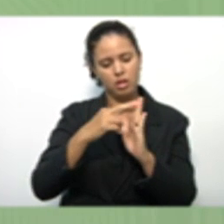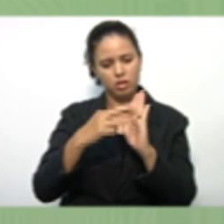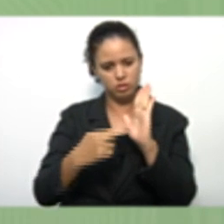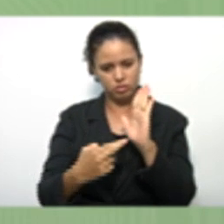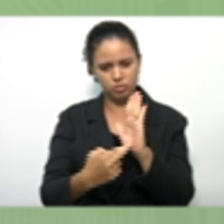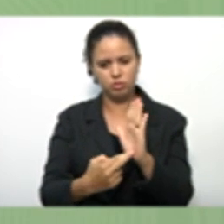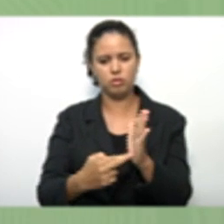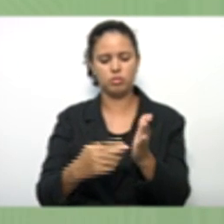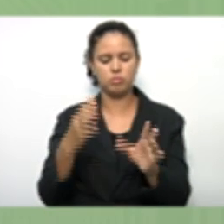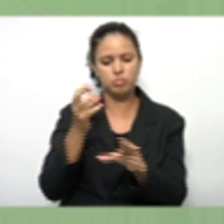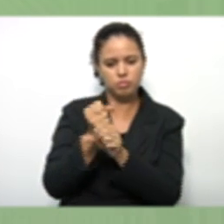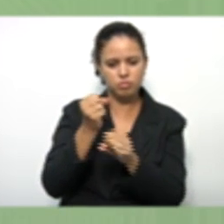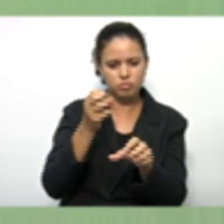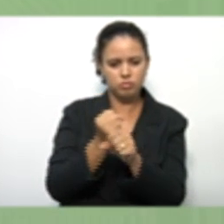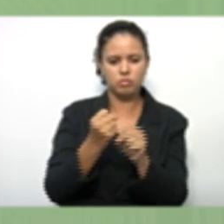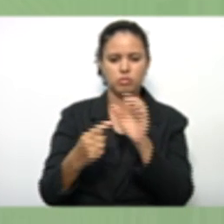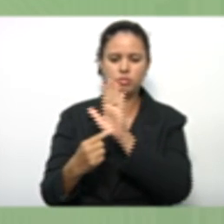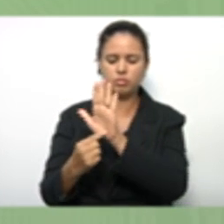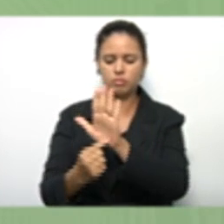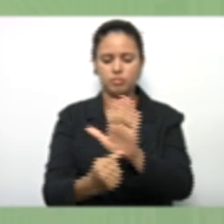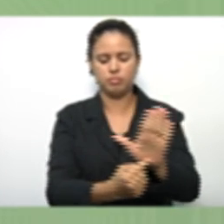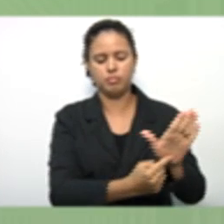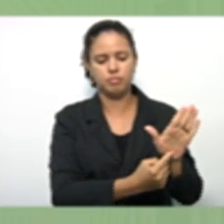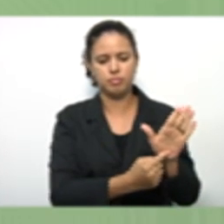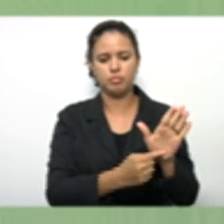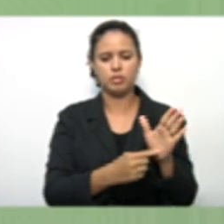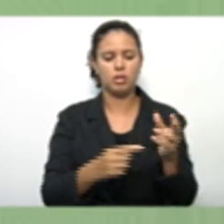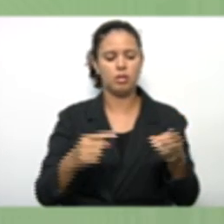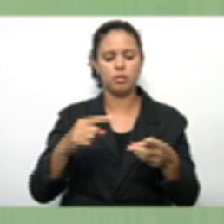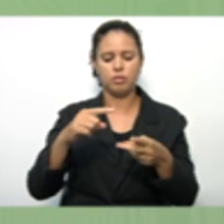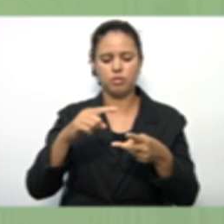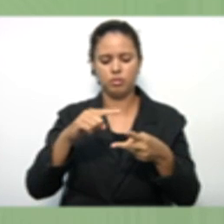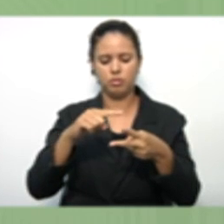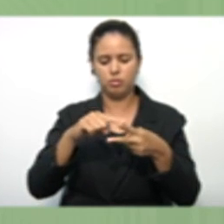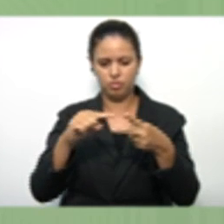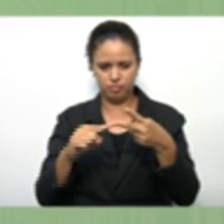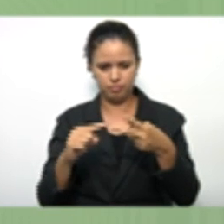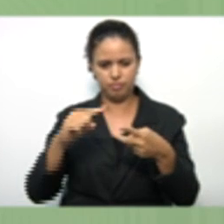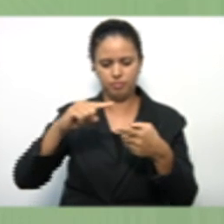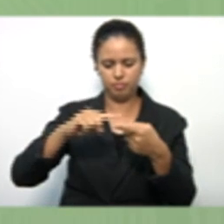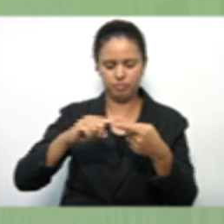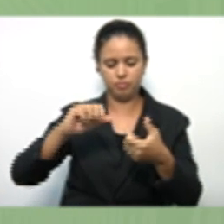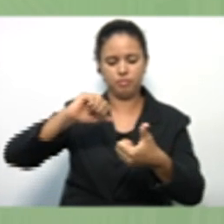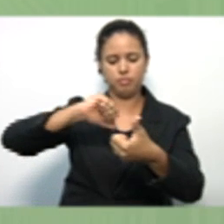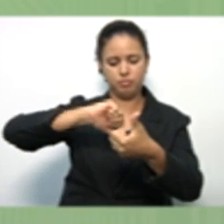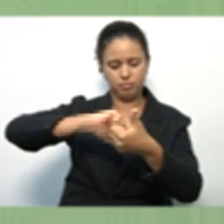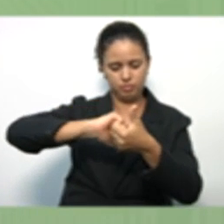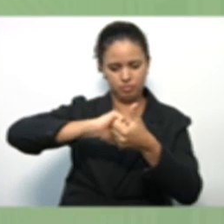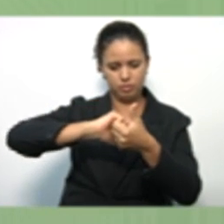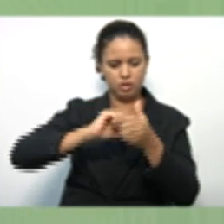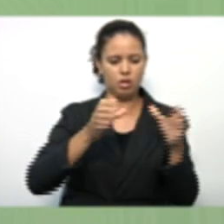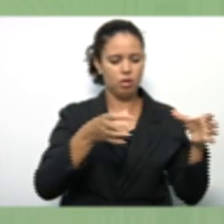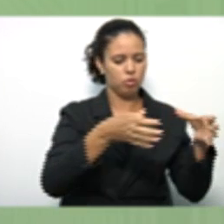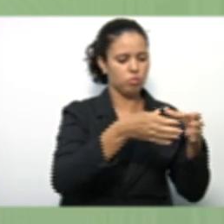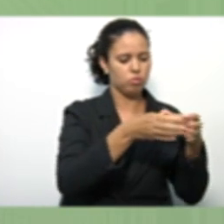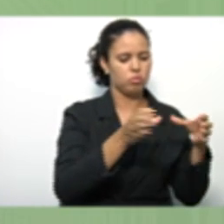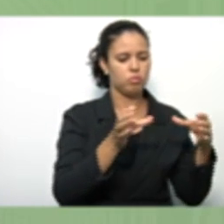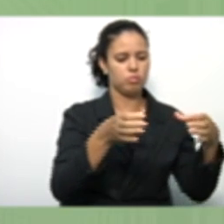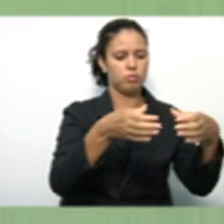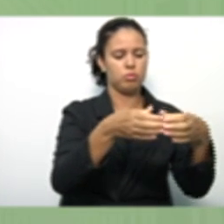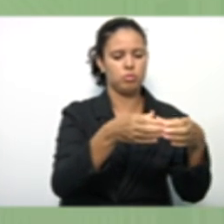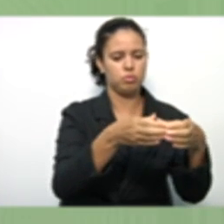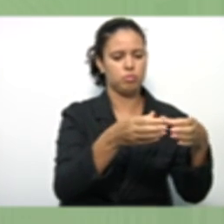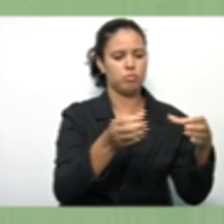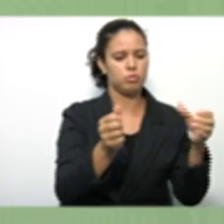dados que contêm aspectos qualitativos. Visa agrupar os bens, direitos